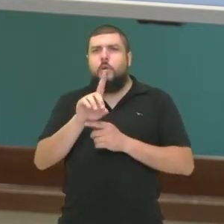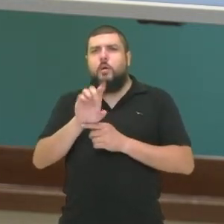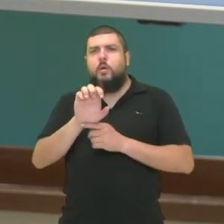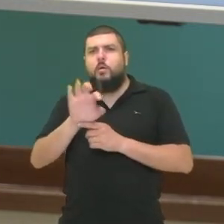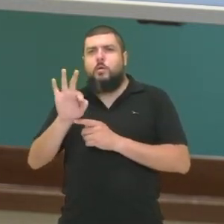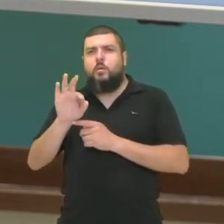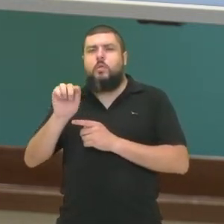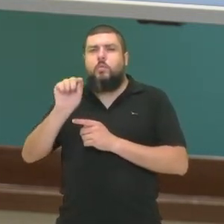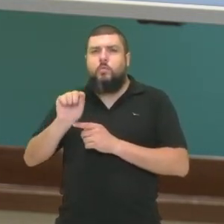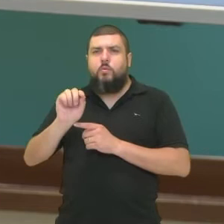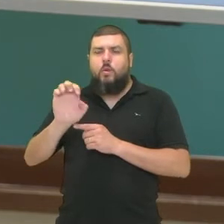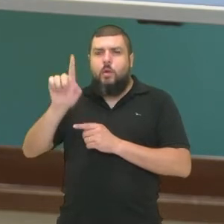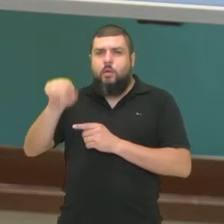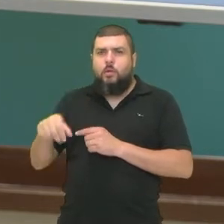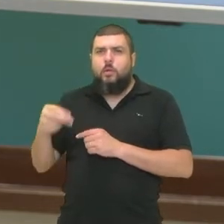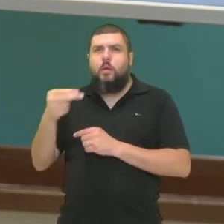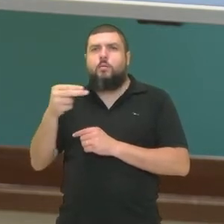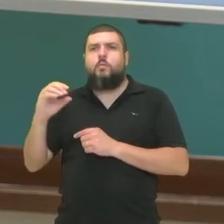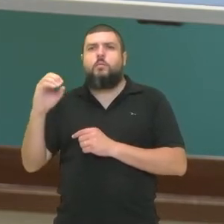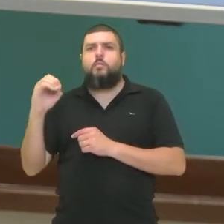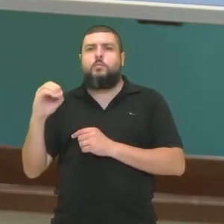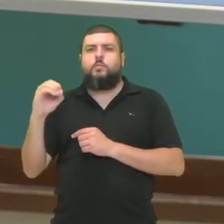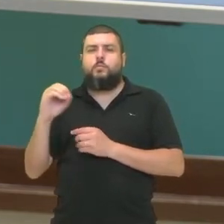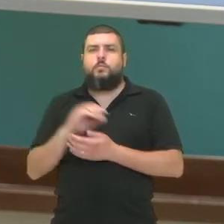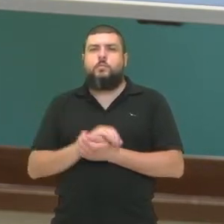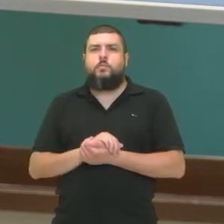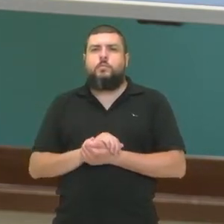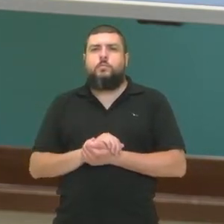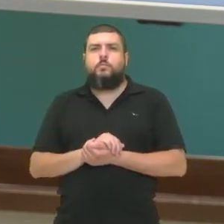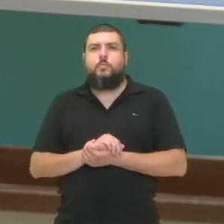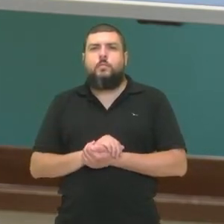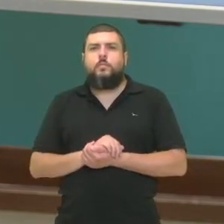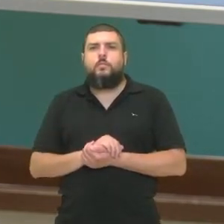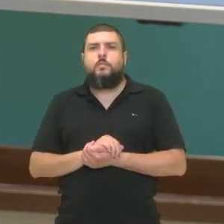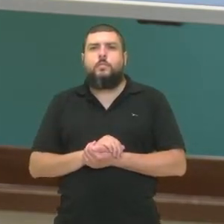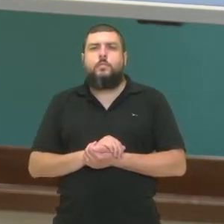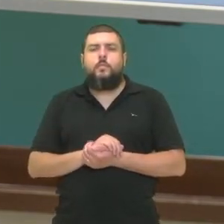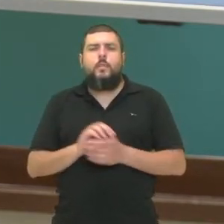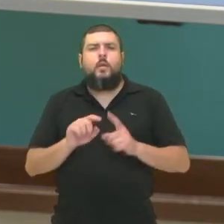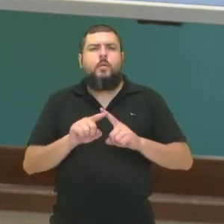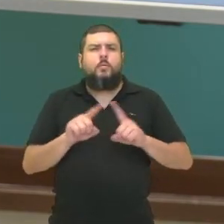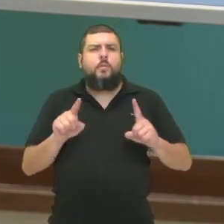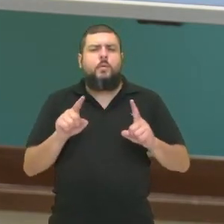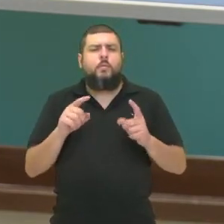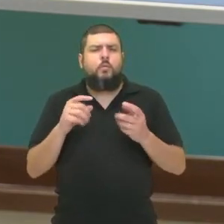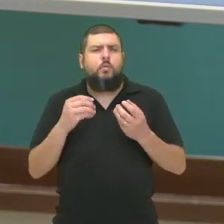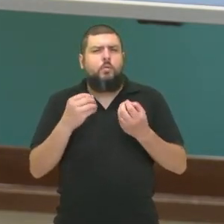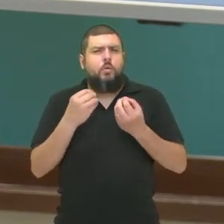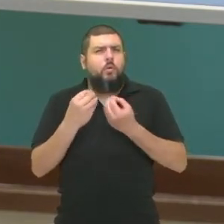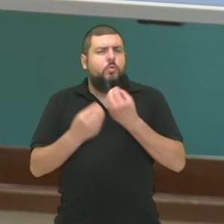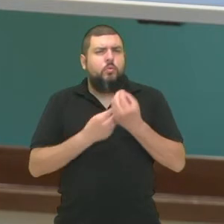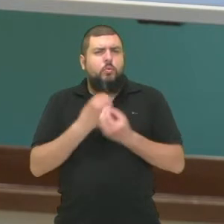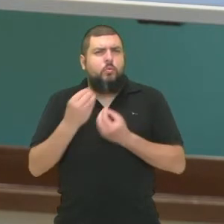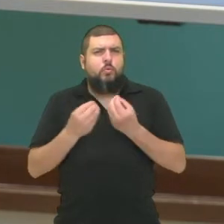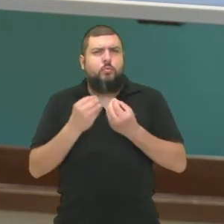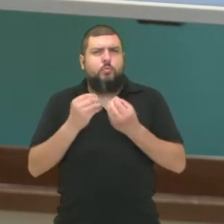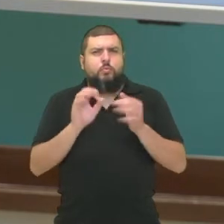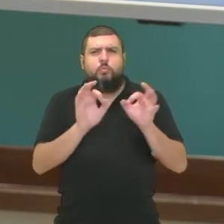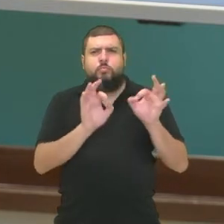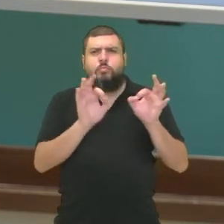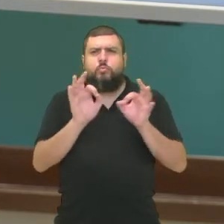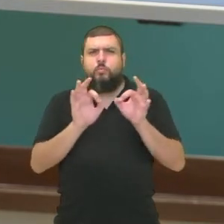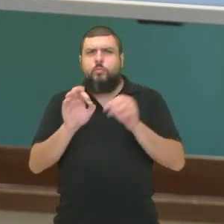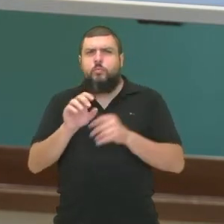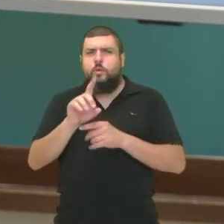serem alinhados, colineares, o determinante entre eles vai ser zero. Mas como é que a gente monta esse determinante?